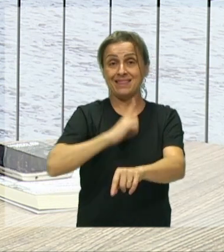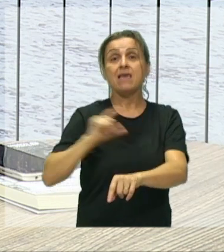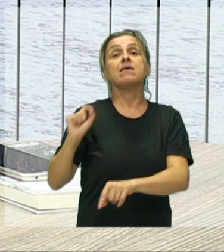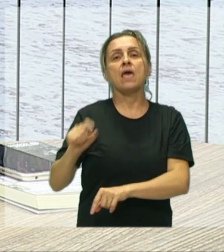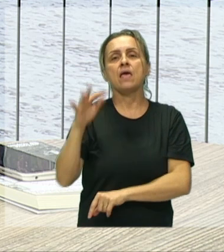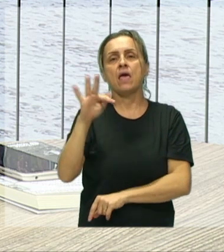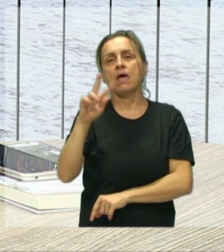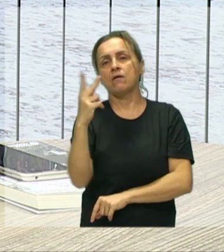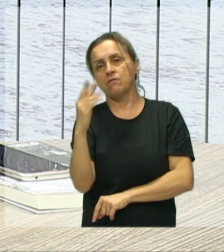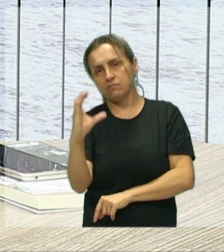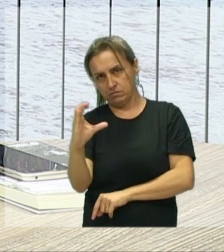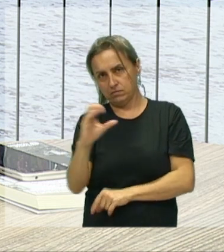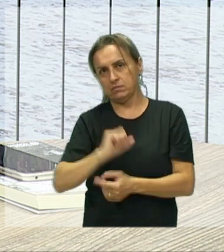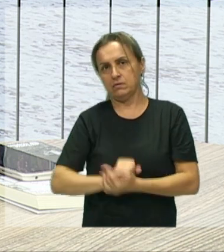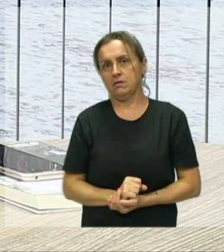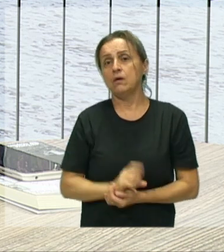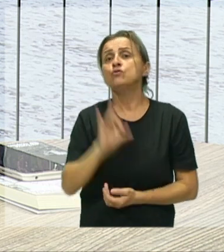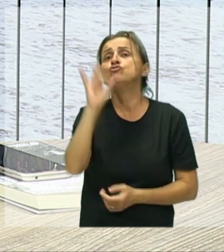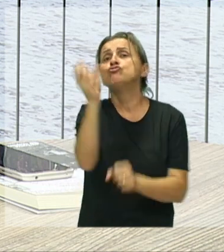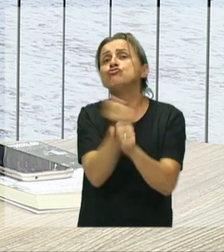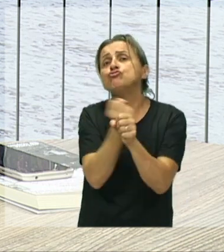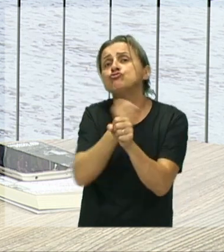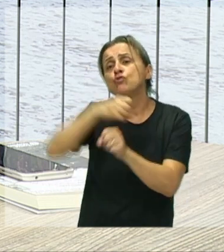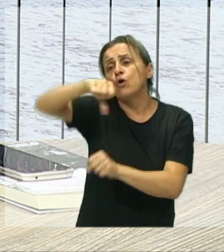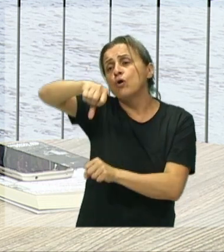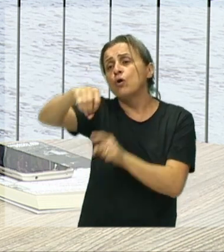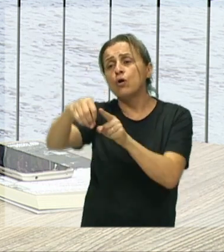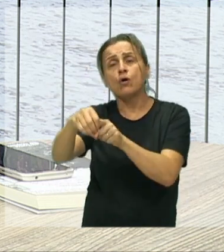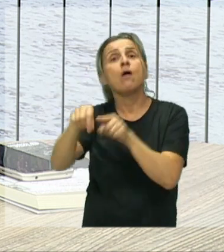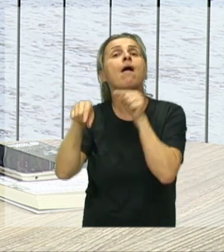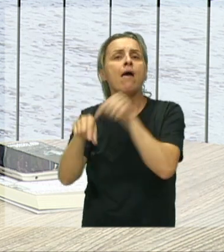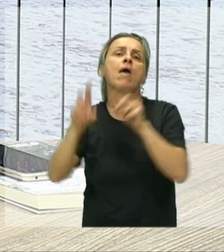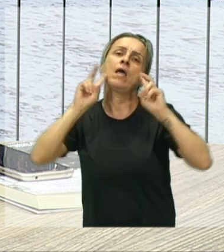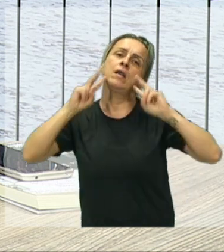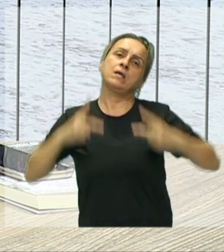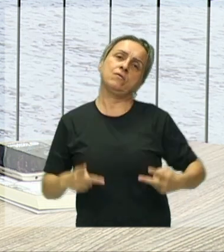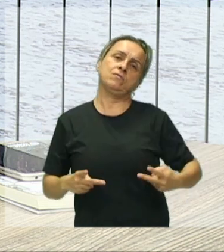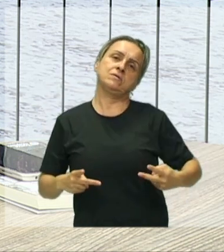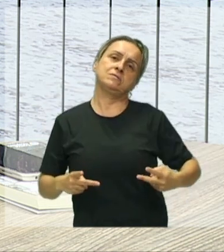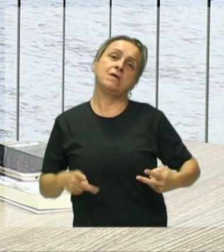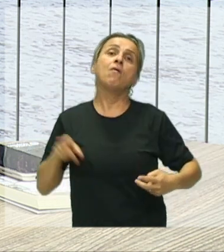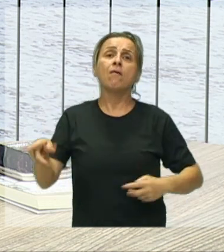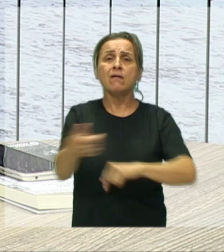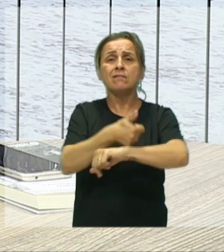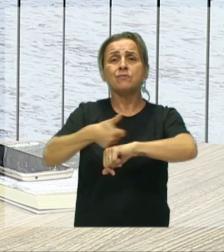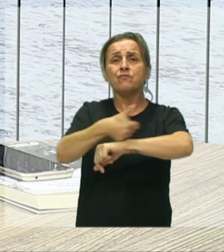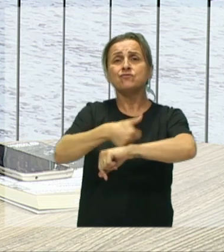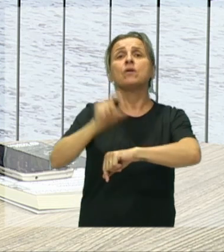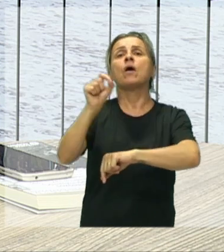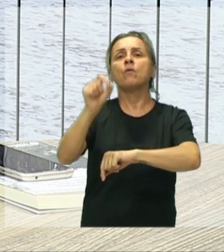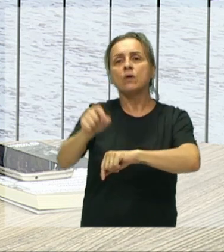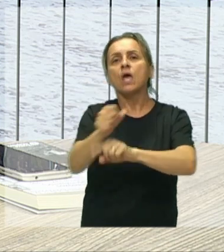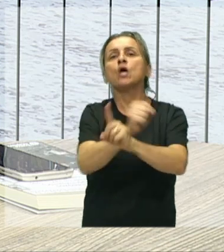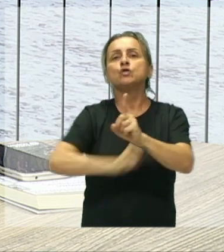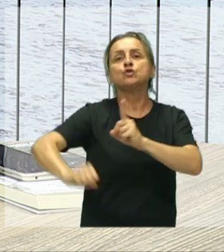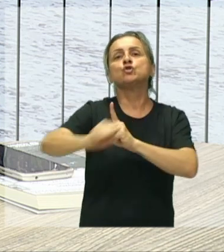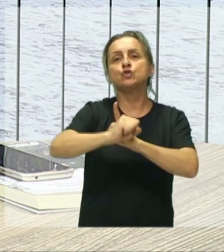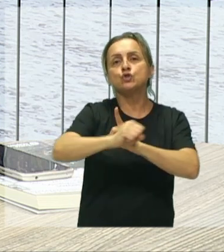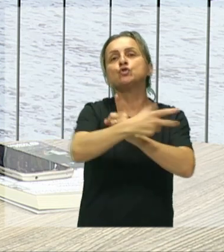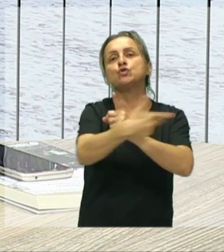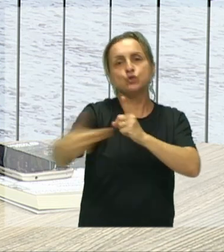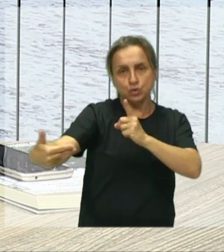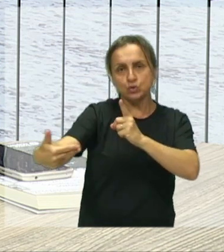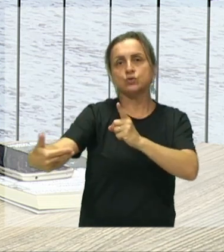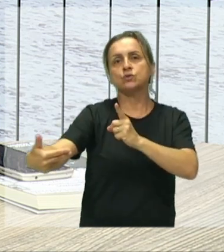da Constituição. E ele não podia ser diferente, porque ele foi um sociólogo, é um sociólogo, que estudou as relações raciais no Brasil,